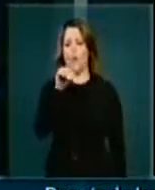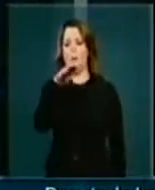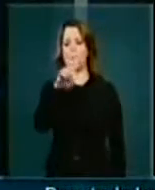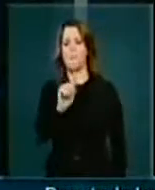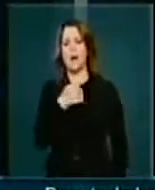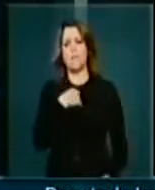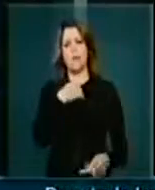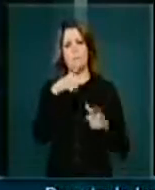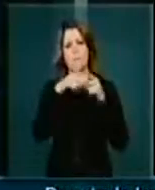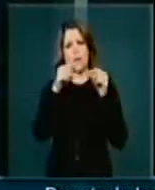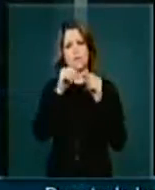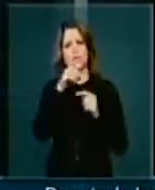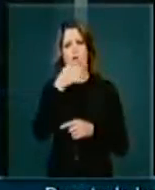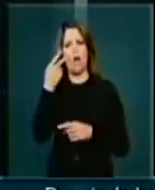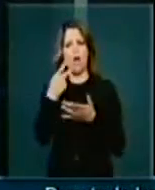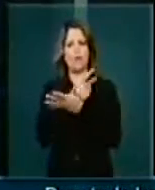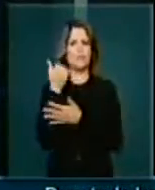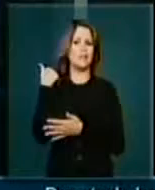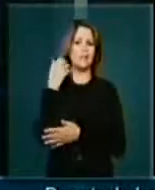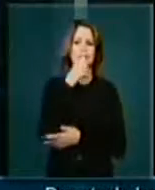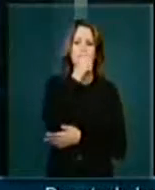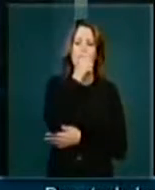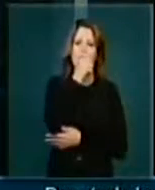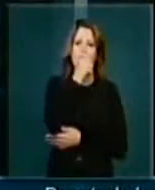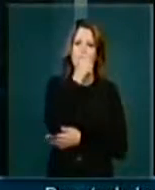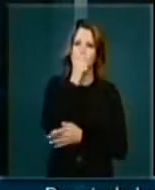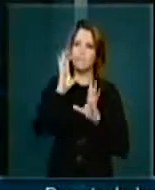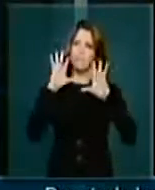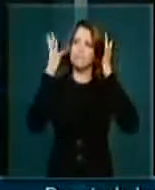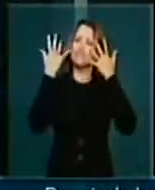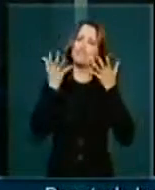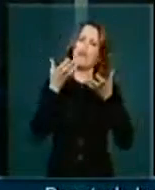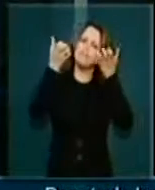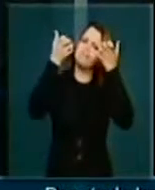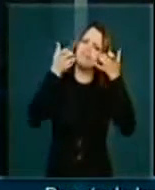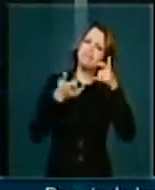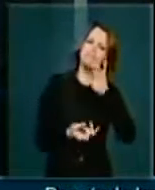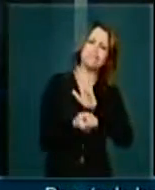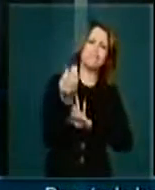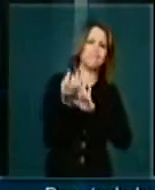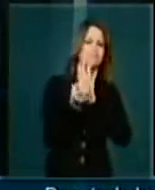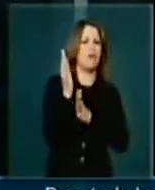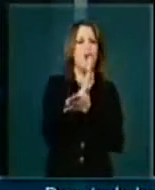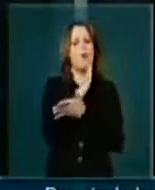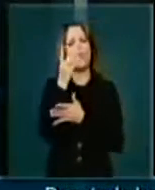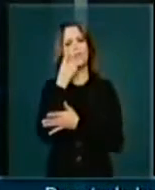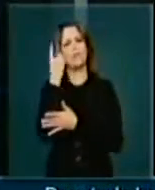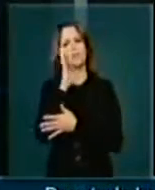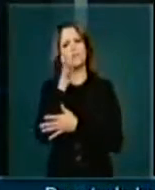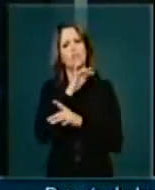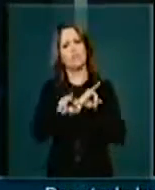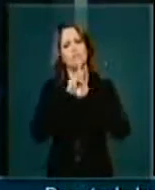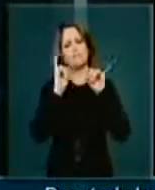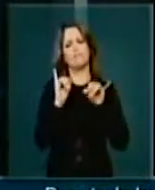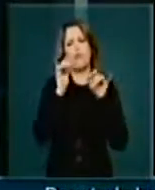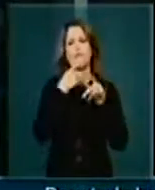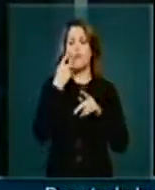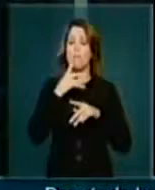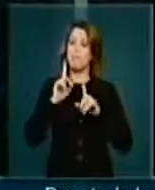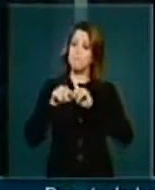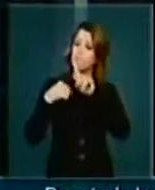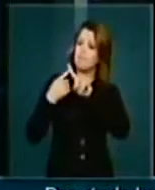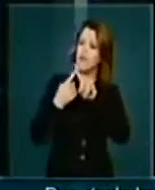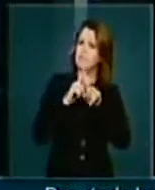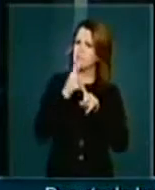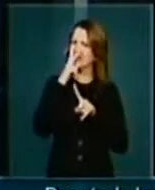a Brasília no último sábado, evento já ressaltado inclusive aqui na tribuna por alguns deputados, para mim